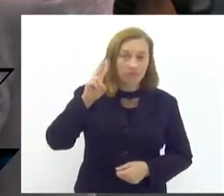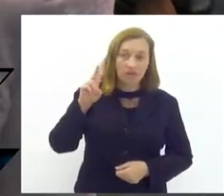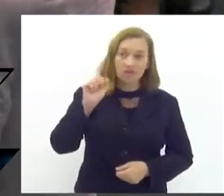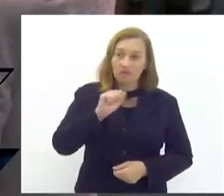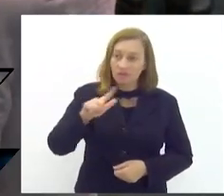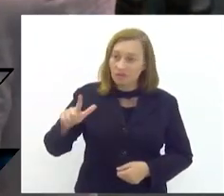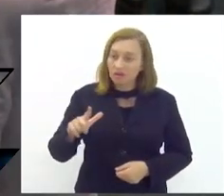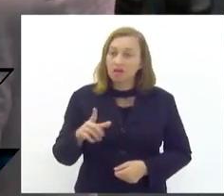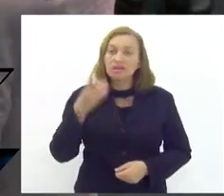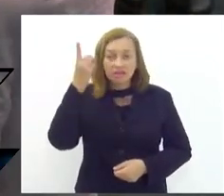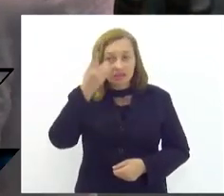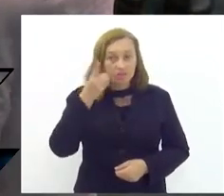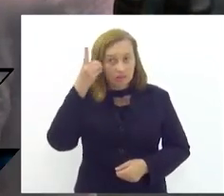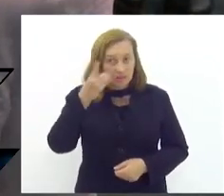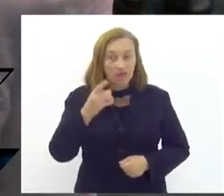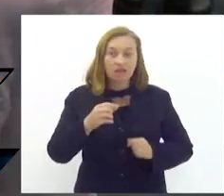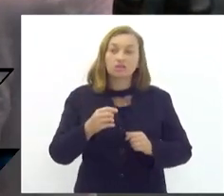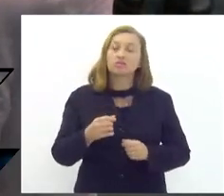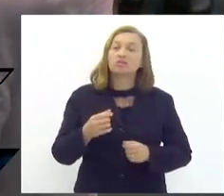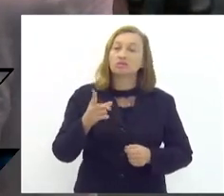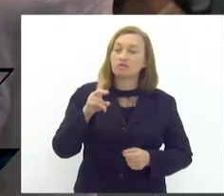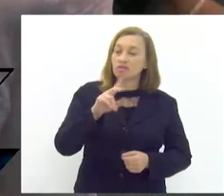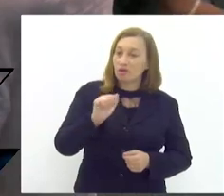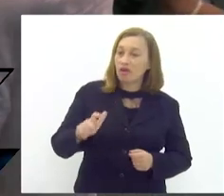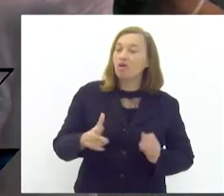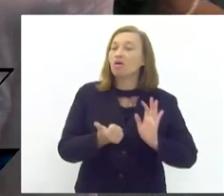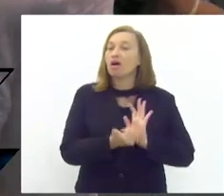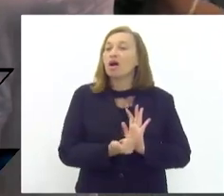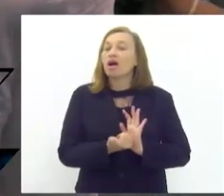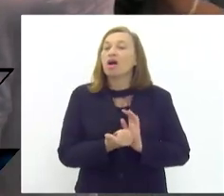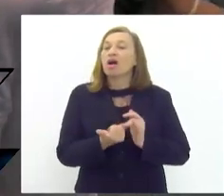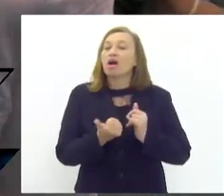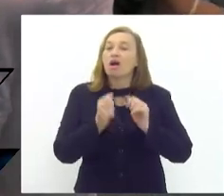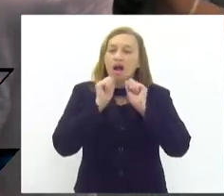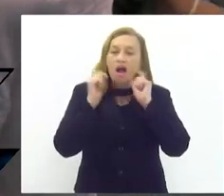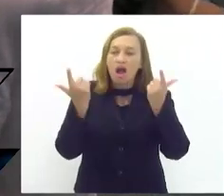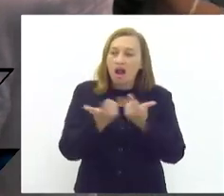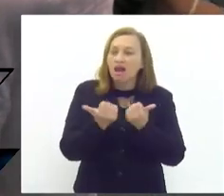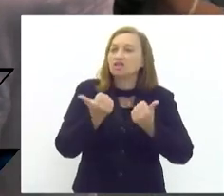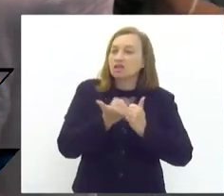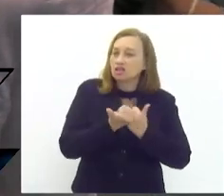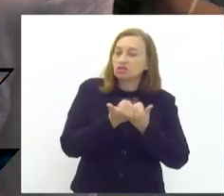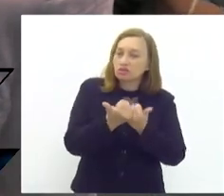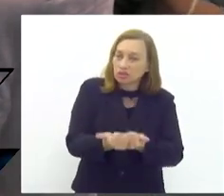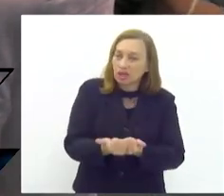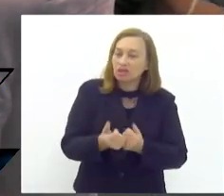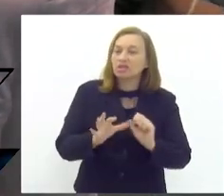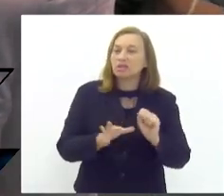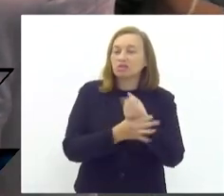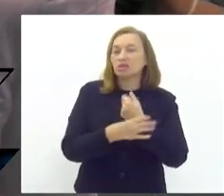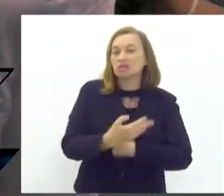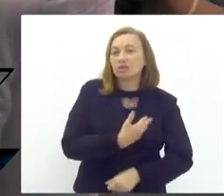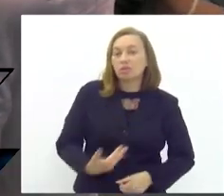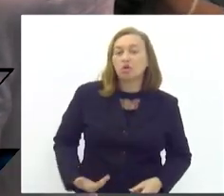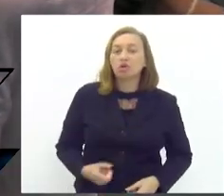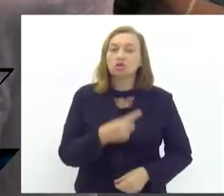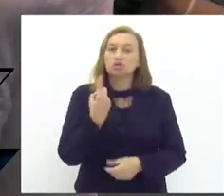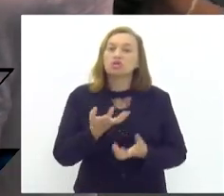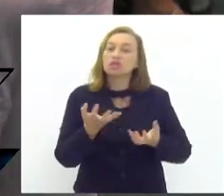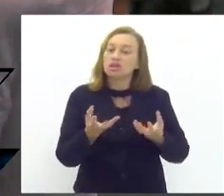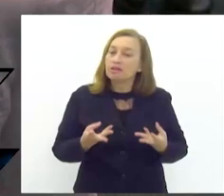alerj tem ajudado tem sido parceira do Governo do Estado na área de segurança pública e por isso nós queremos